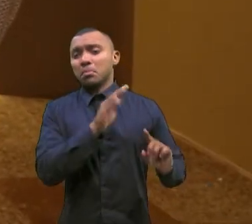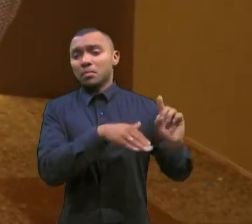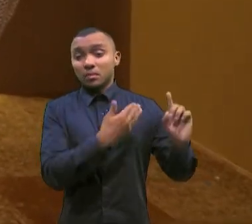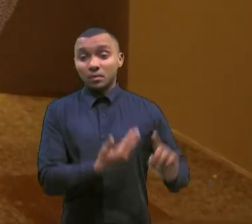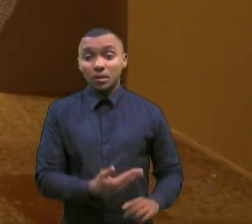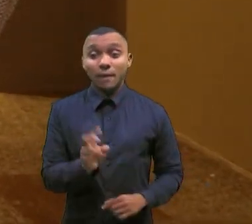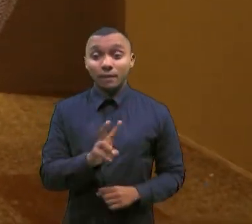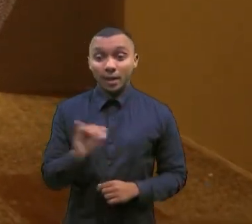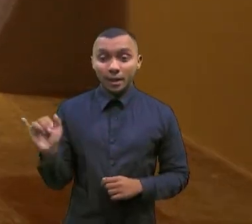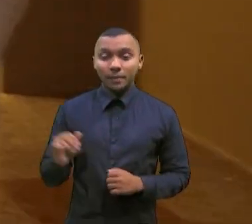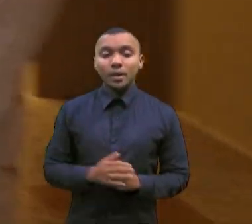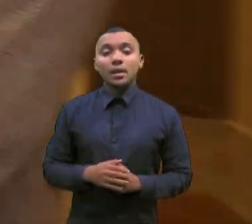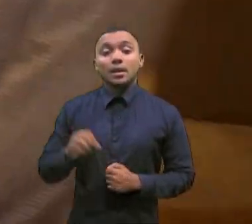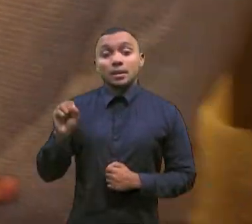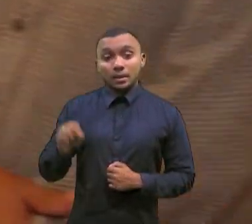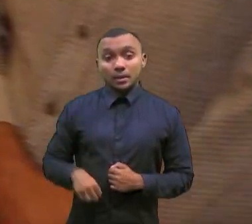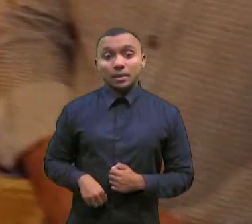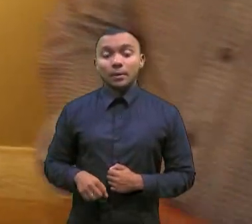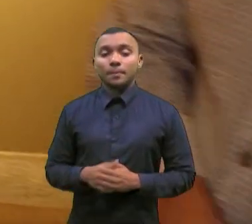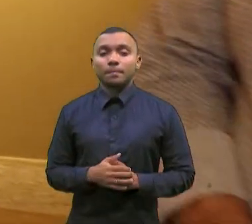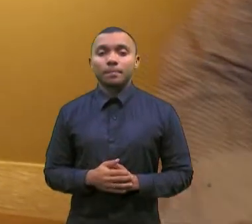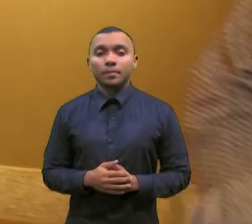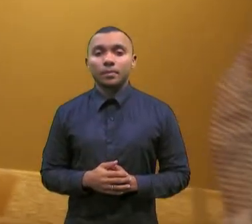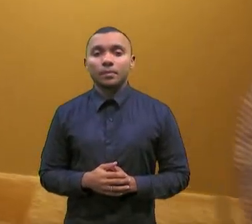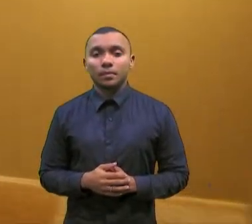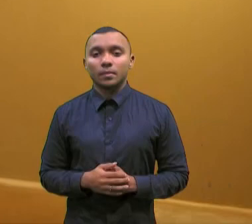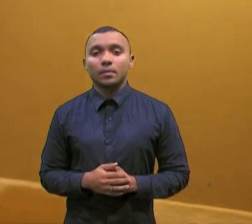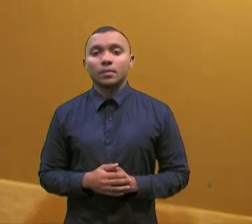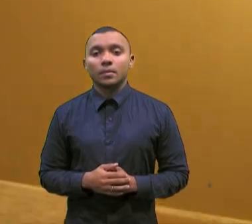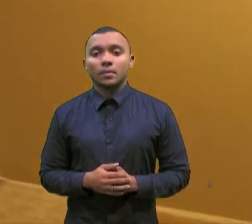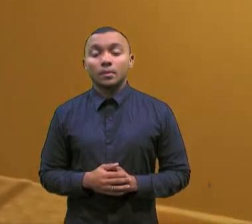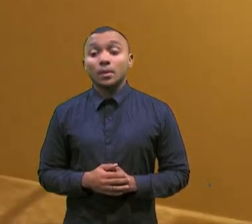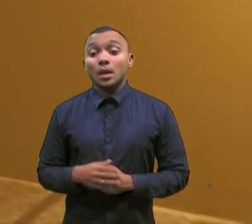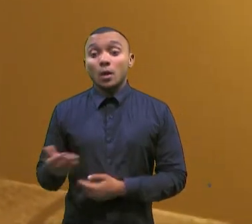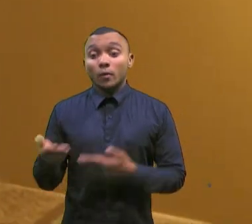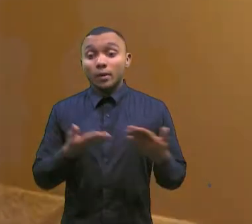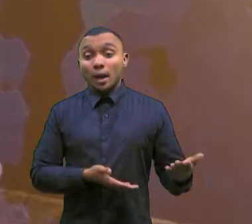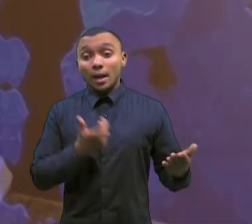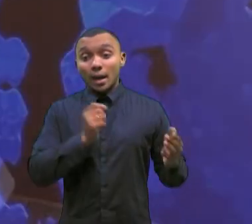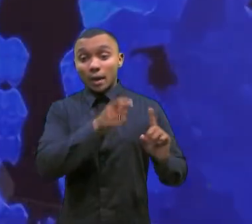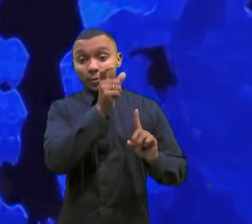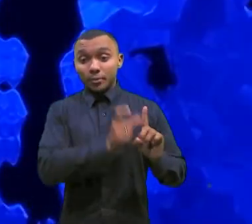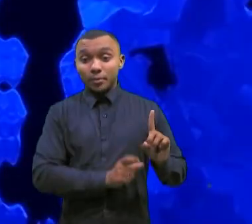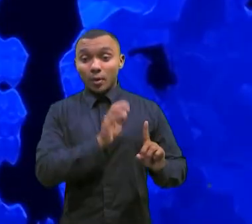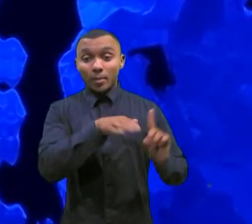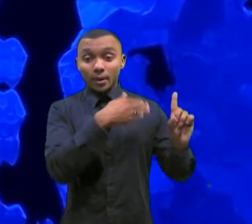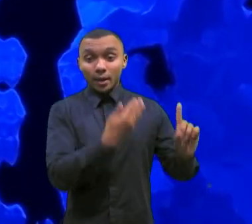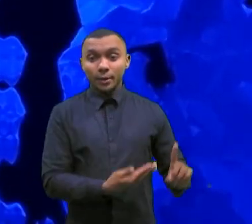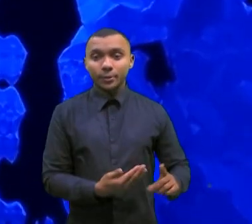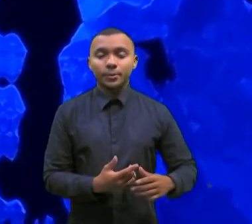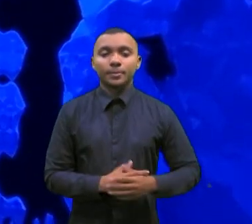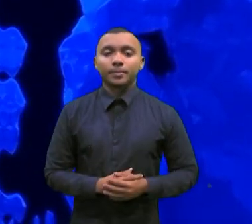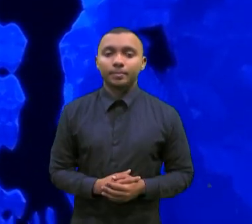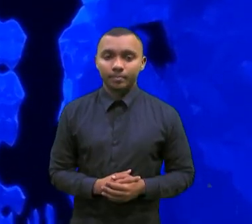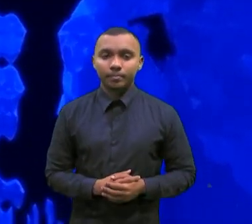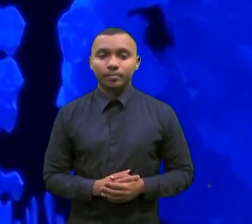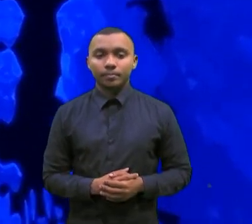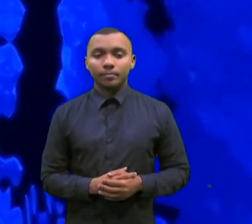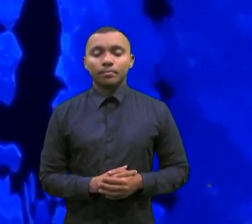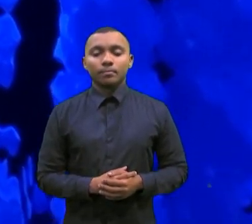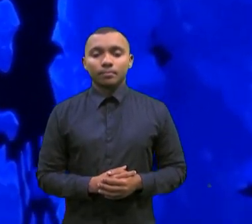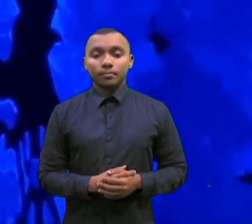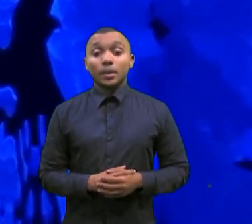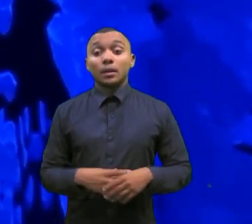edição. Sim, nós temos uma instalação. O Zé Guedes é o artista homenageado aqui na Nesta Uniforplástica. edição. Nessa edição, ele